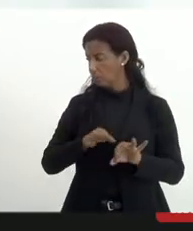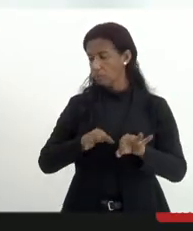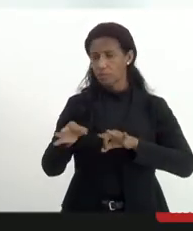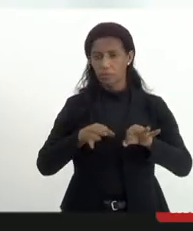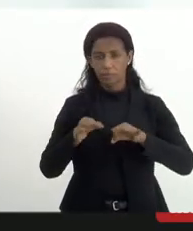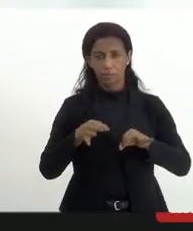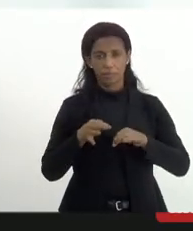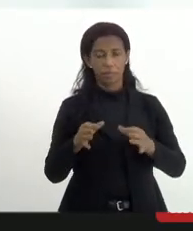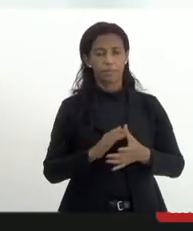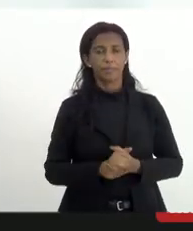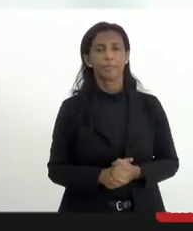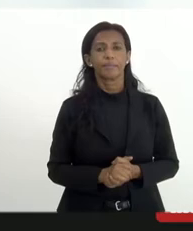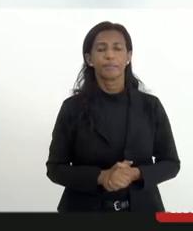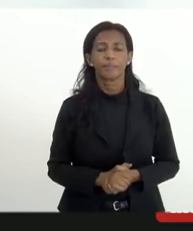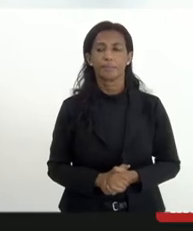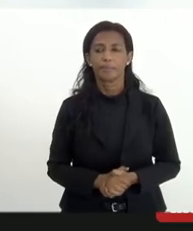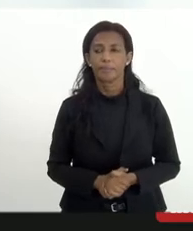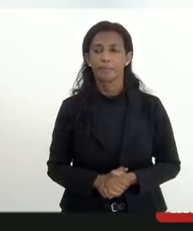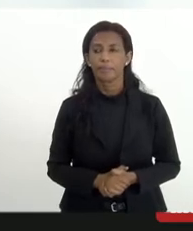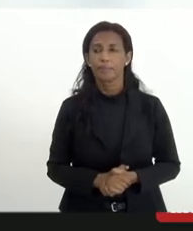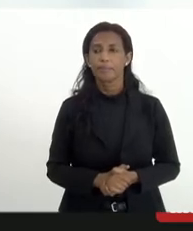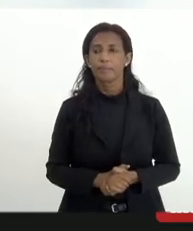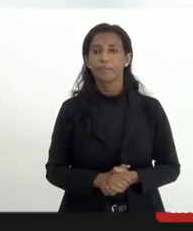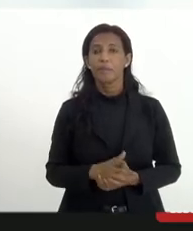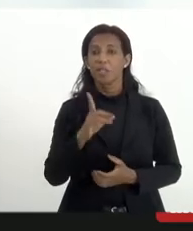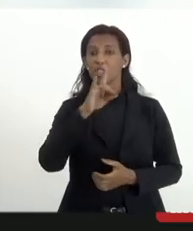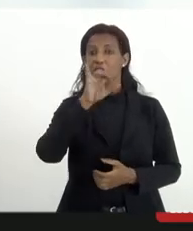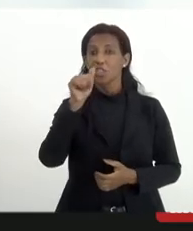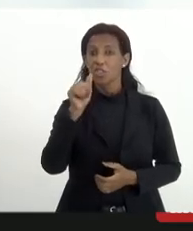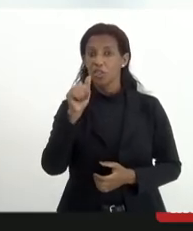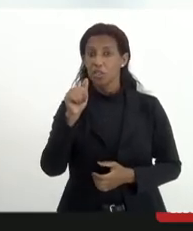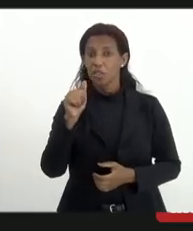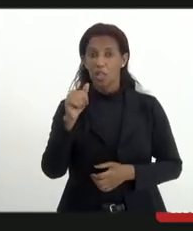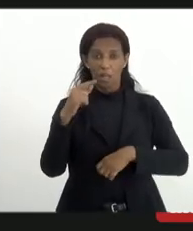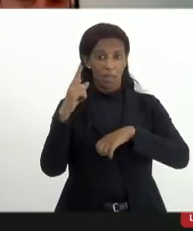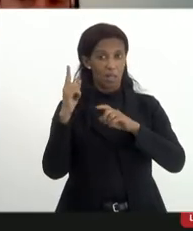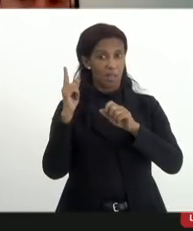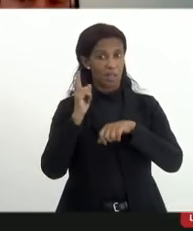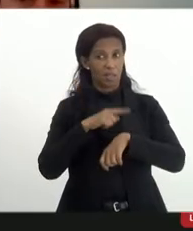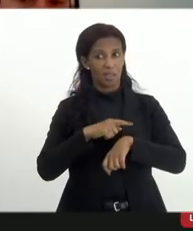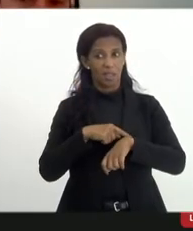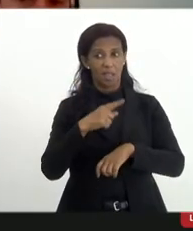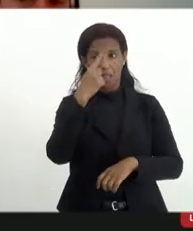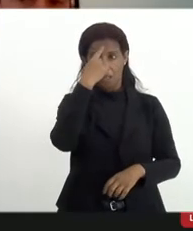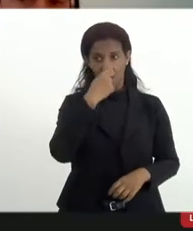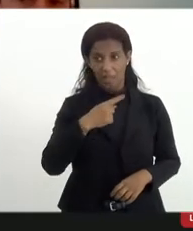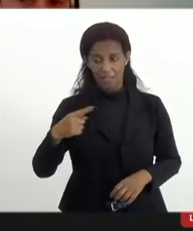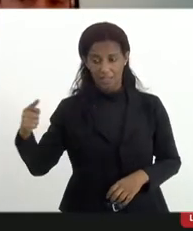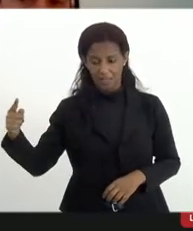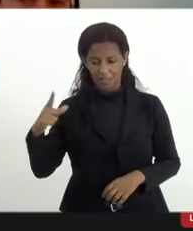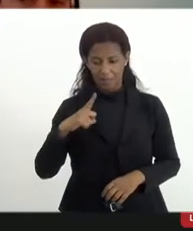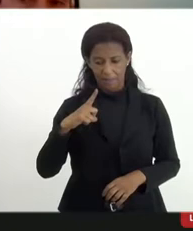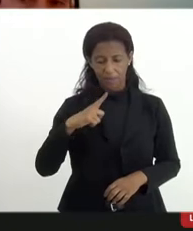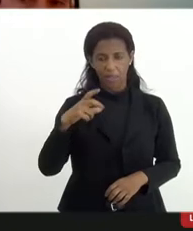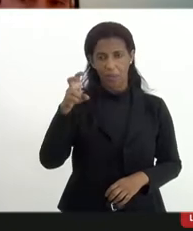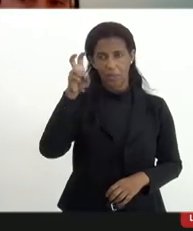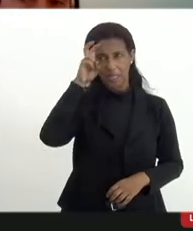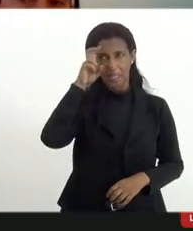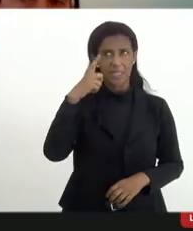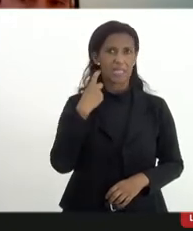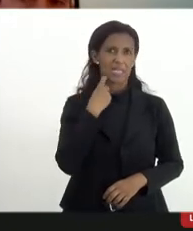esse evento. Mas seja data boa e curta. Então, nessa semana eu teria quinta e a sexta